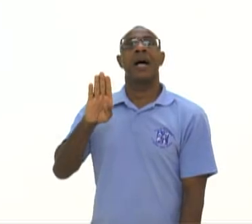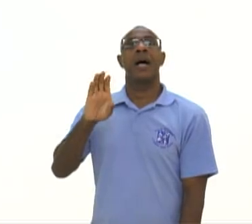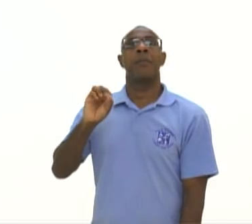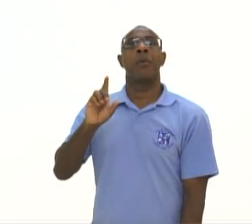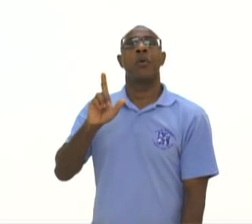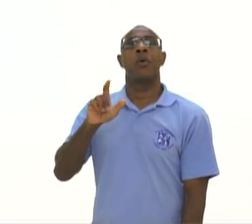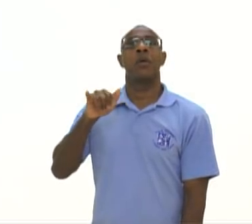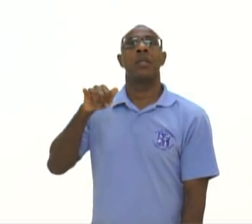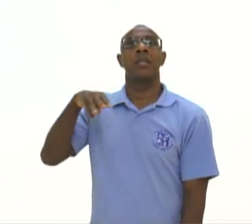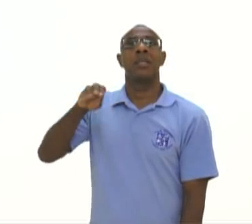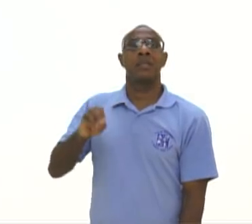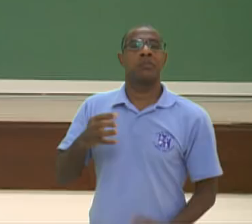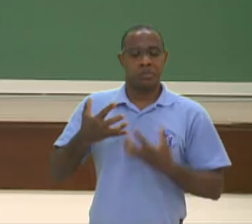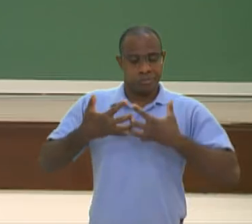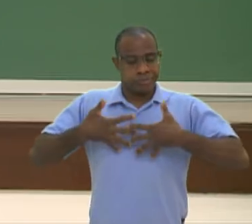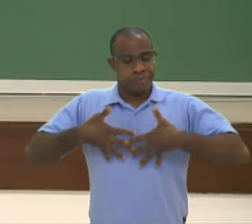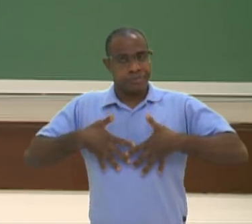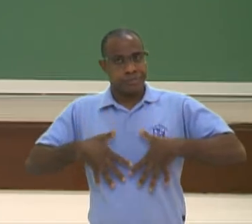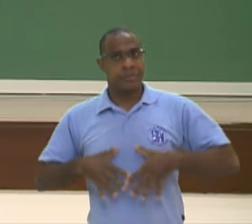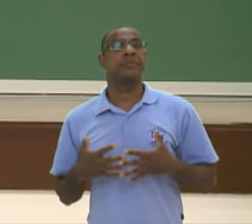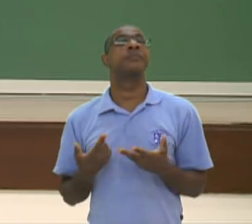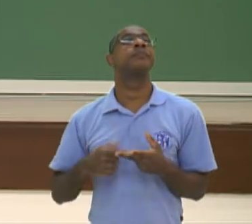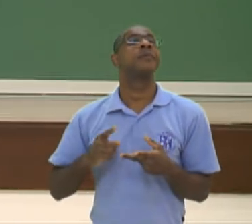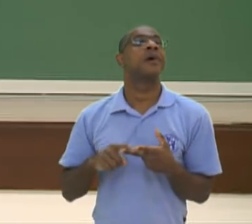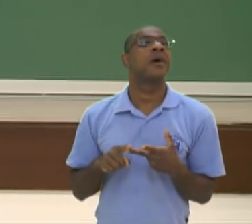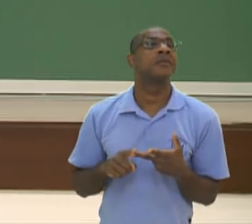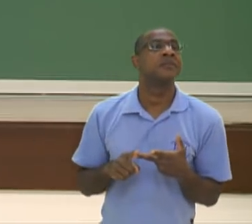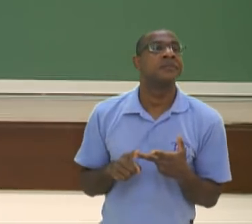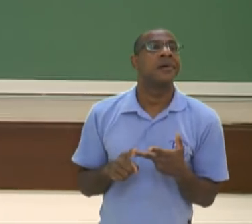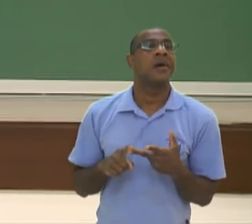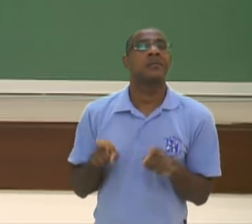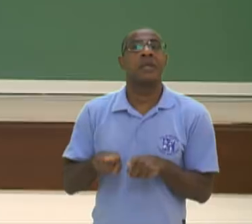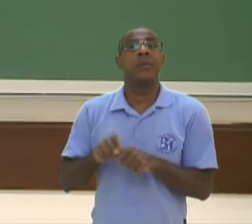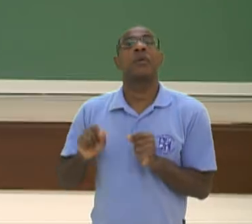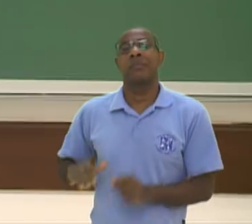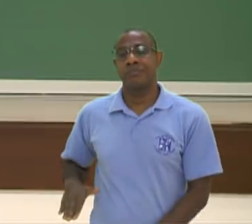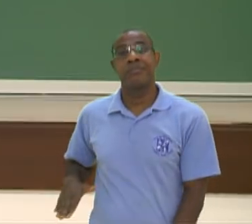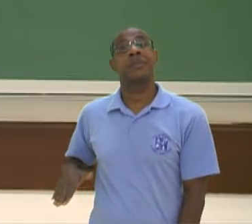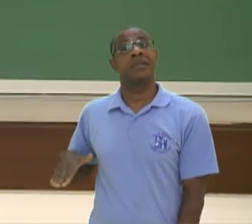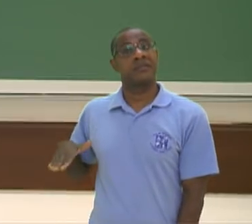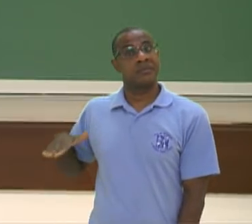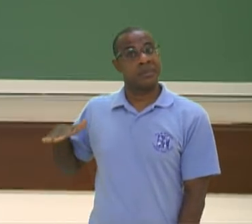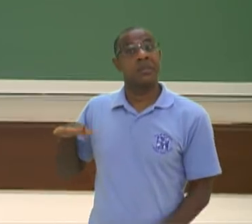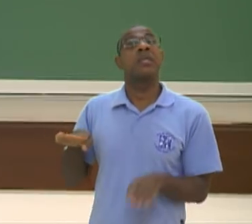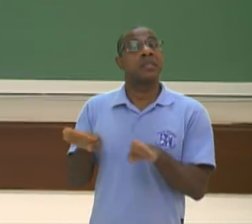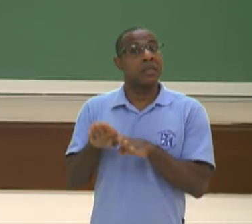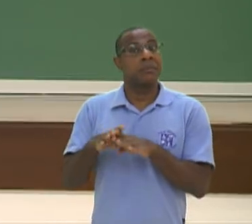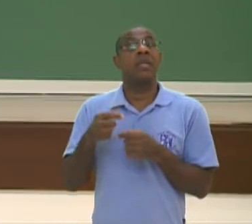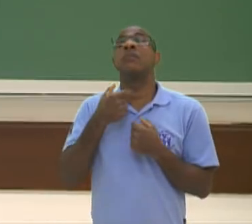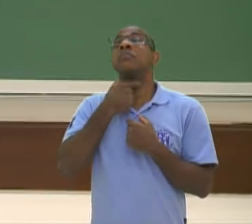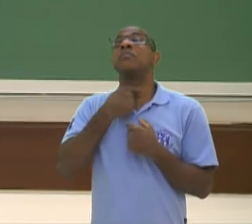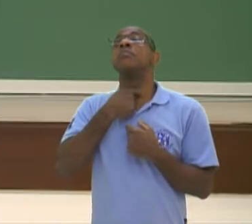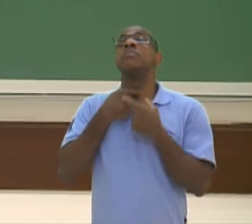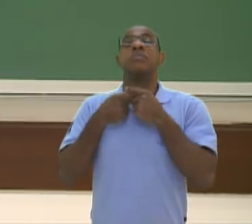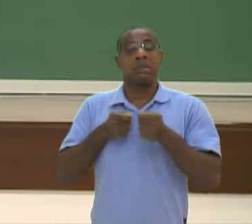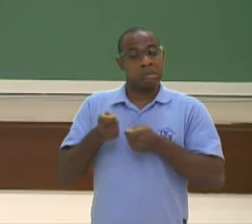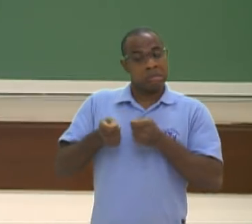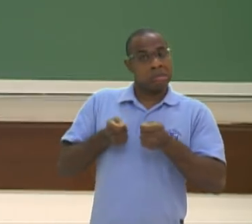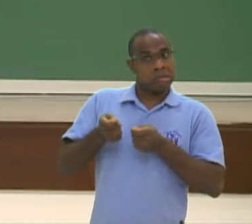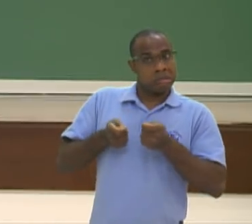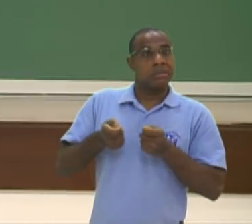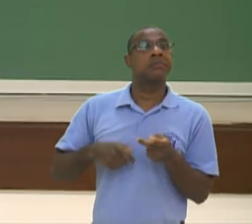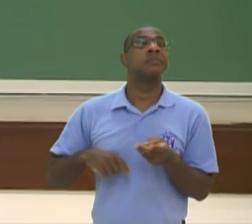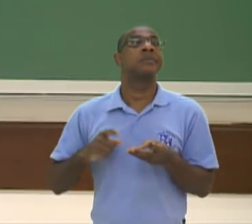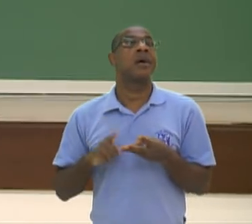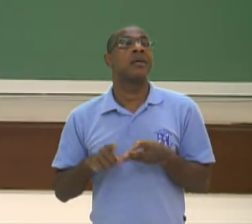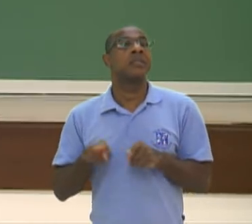com que as reações químicas acontecem. O nosso crescimento também é regulado por ela. E o